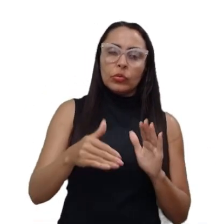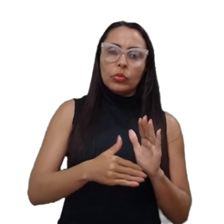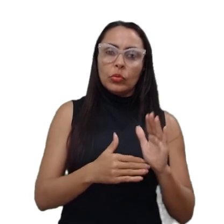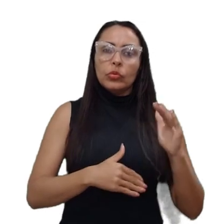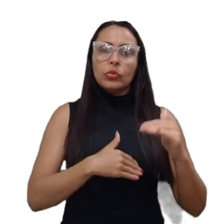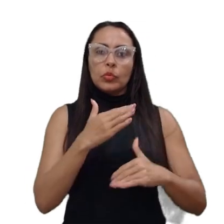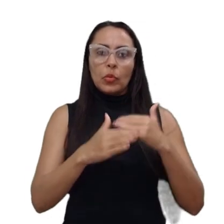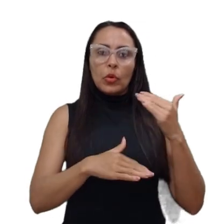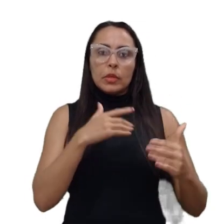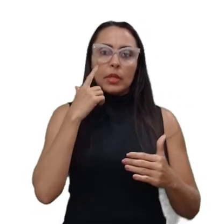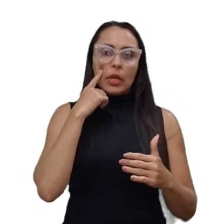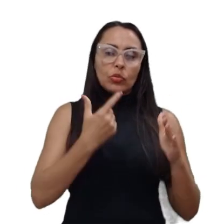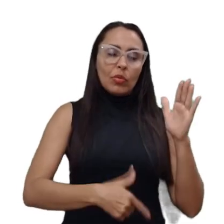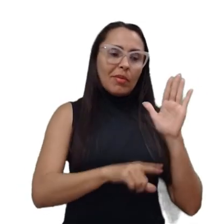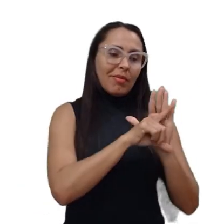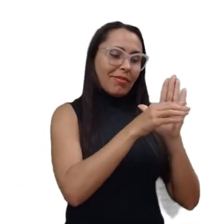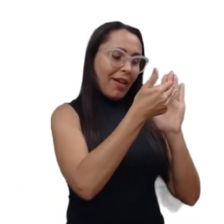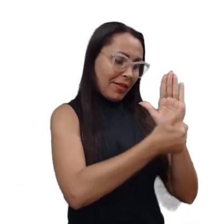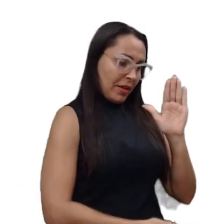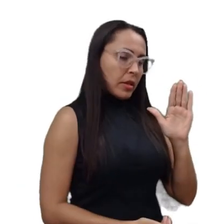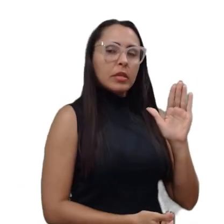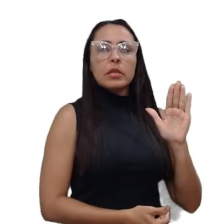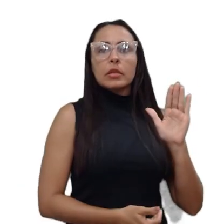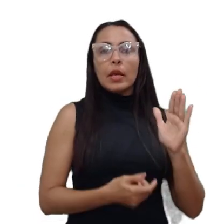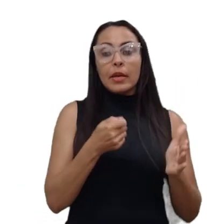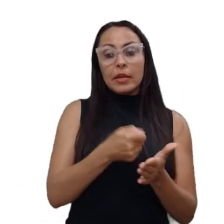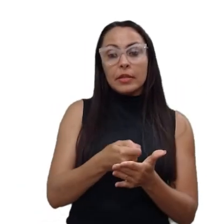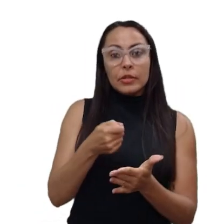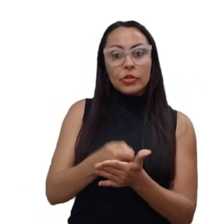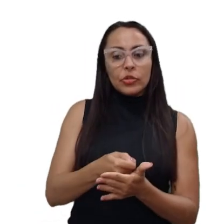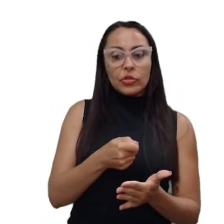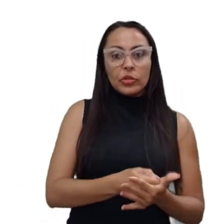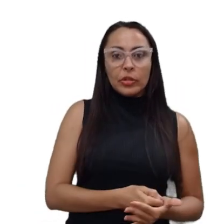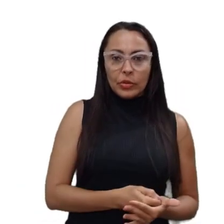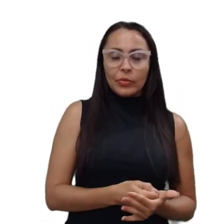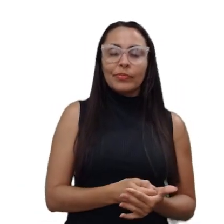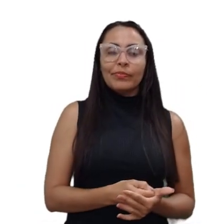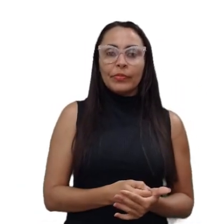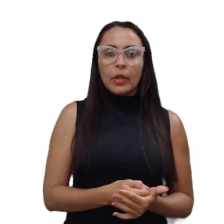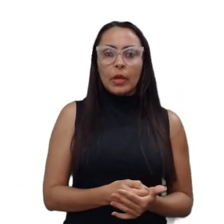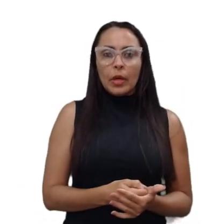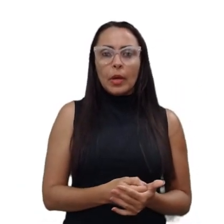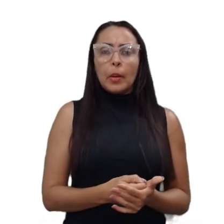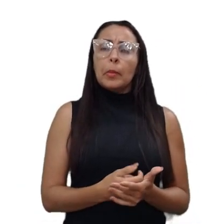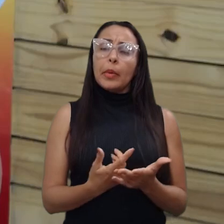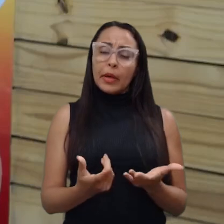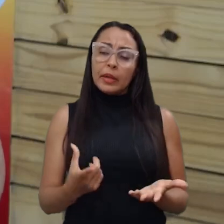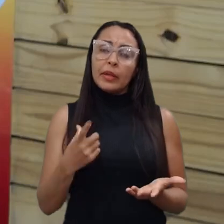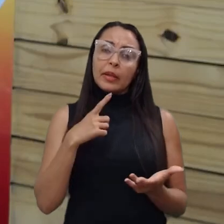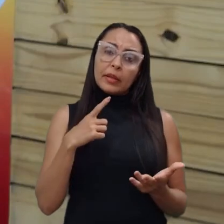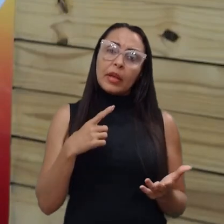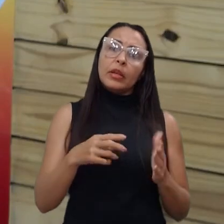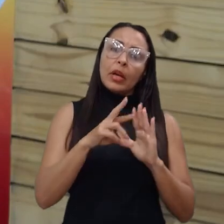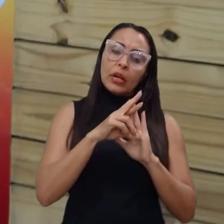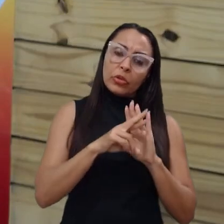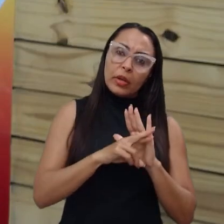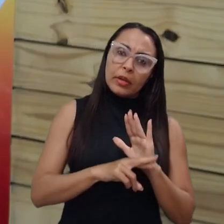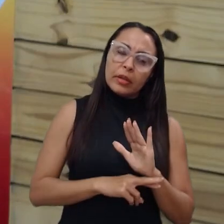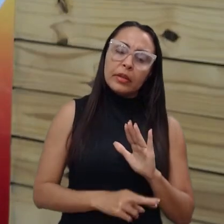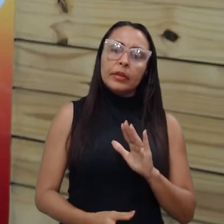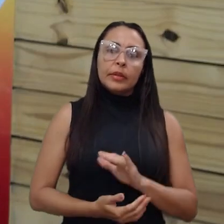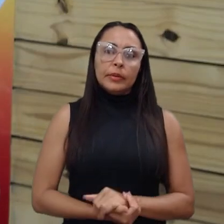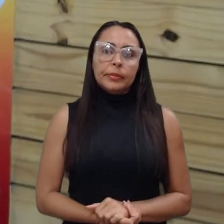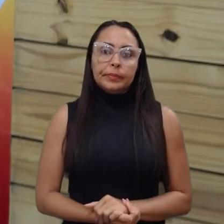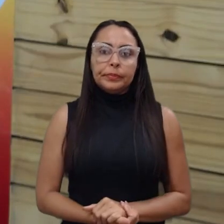processos legais que são exigidos para cumprir as normas. Então,